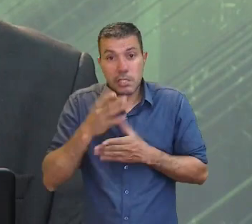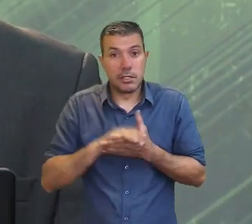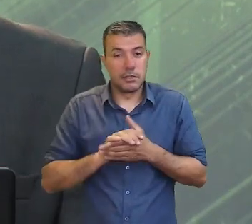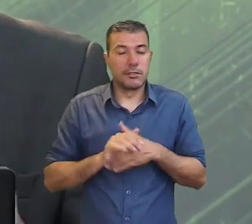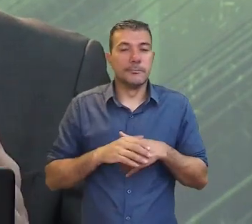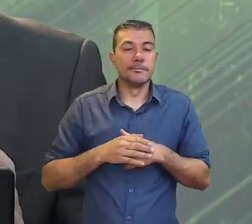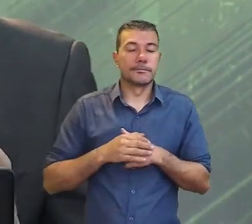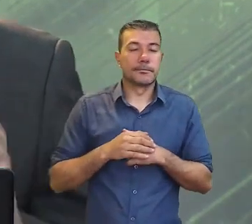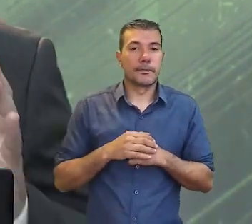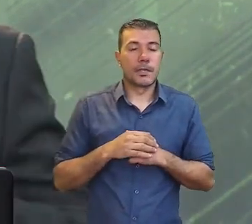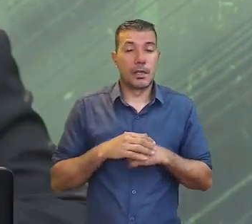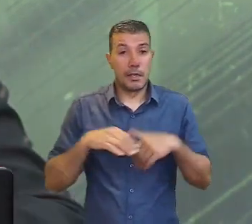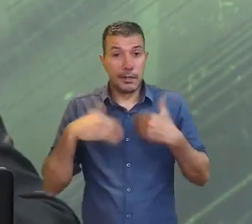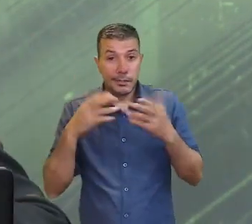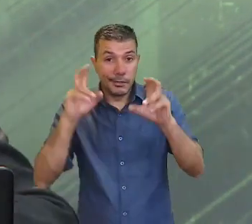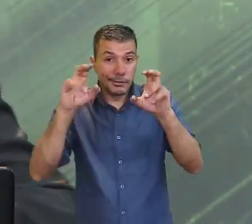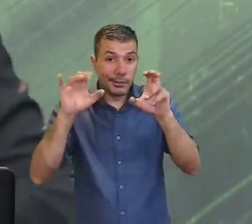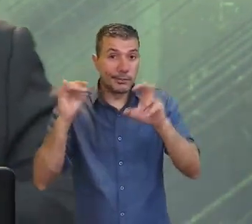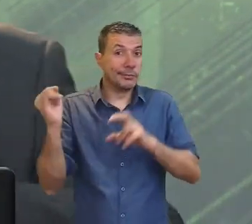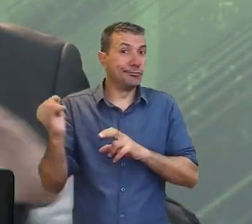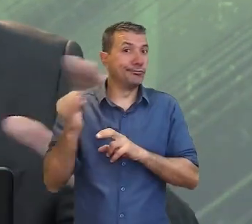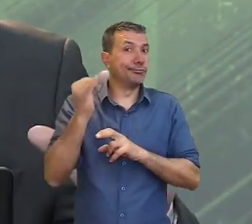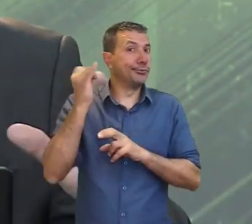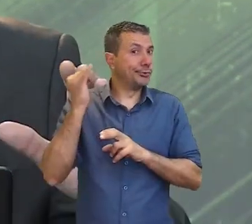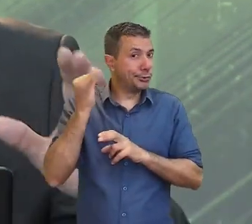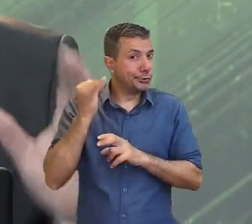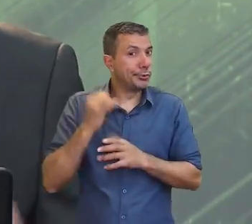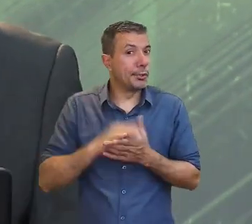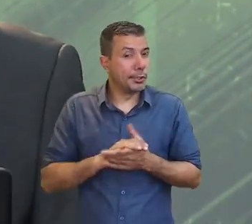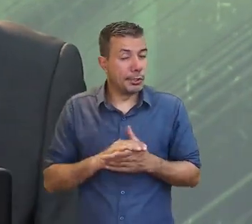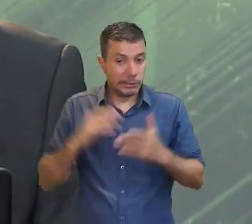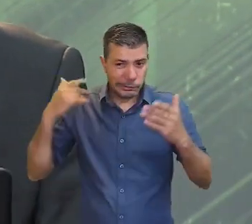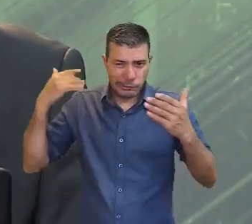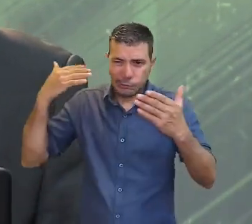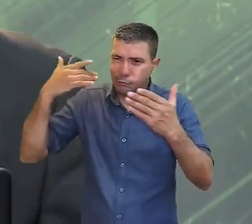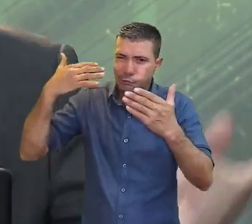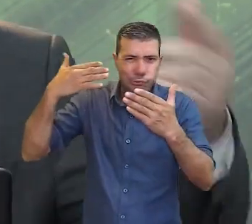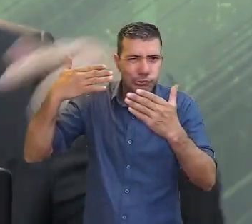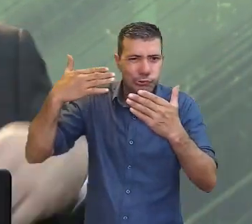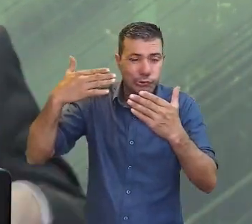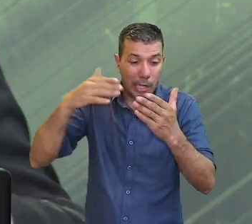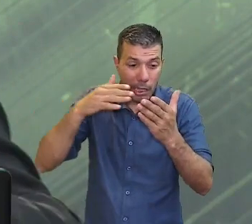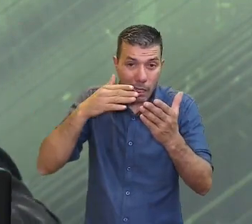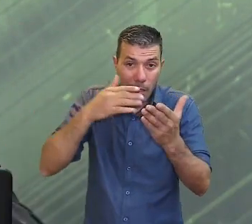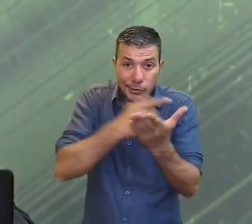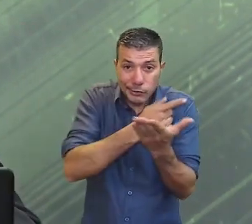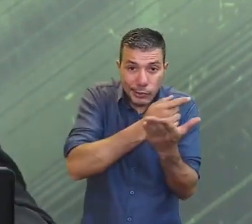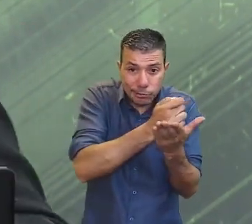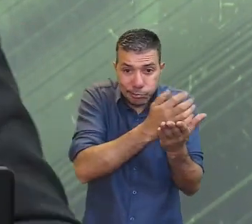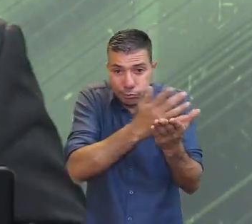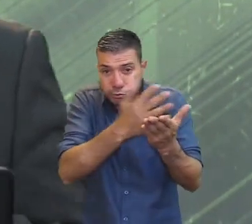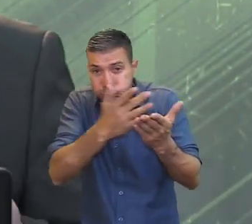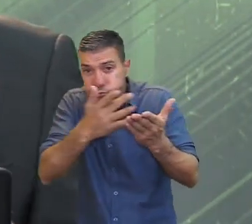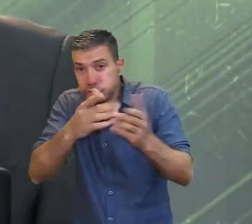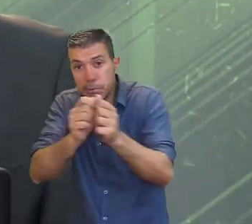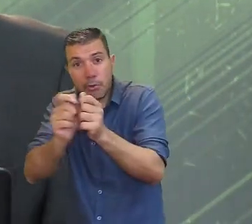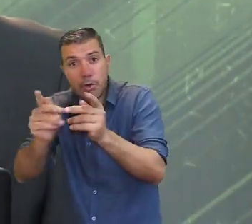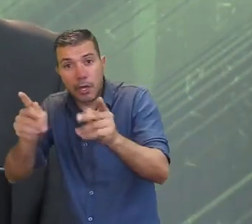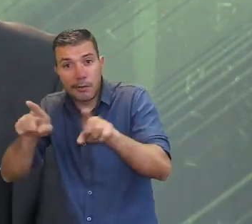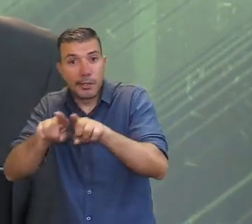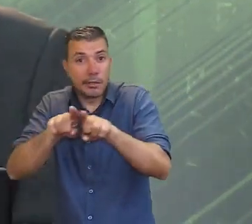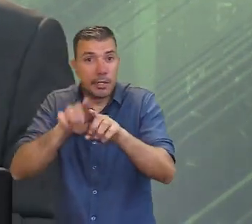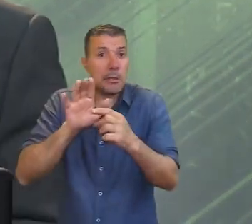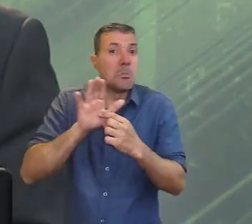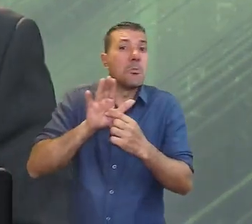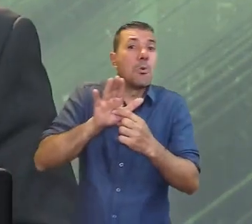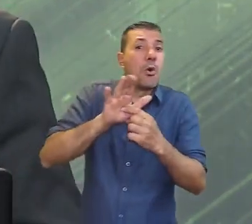no próximo domingo. Esse é um tema que ele transcorre toda a Bíblia. As epístolas também, pastor, descrevem Jesus como sacerdote,